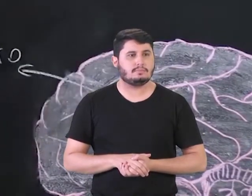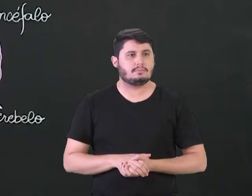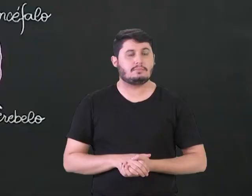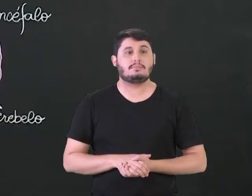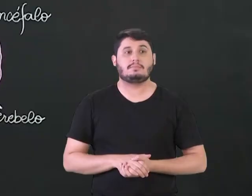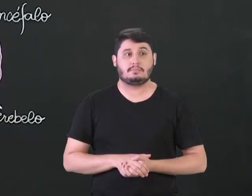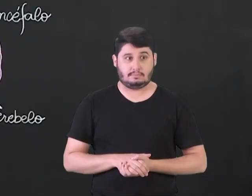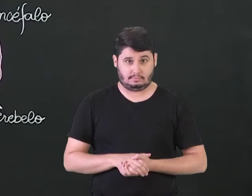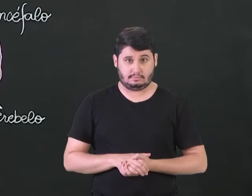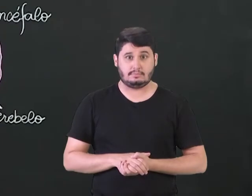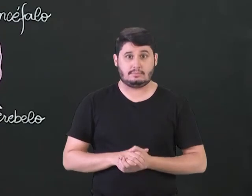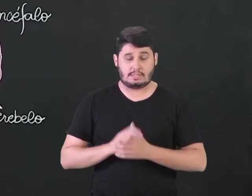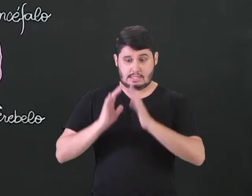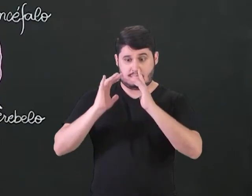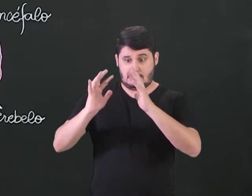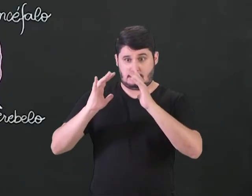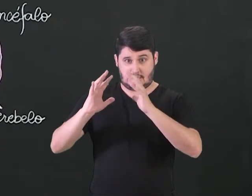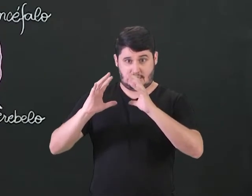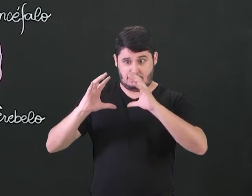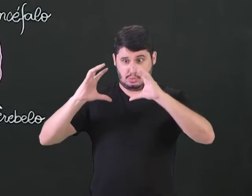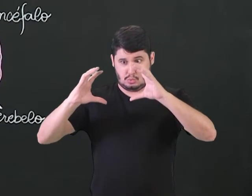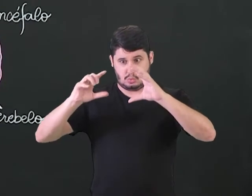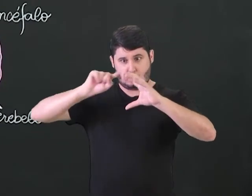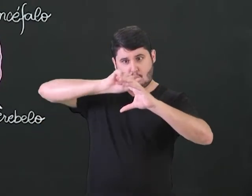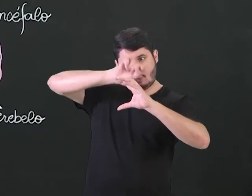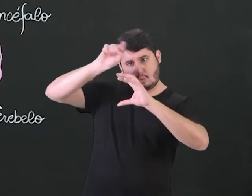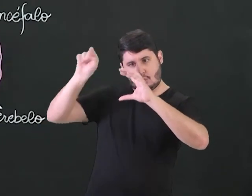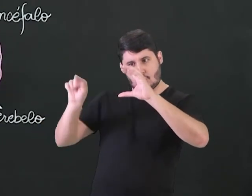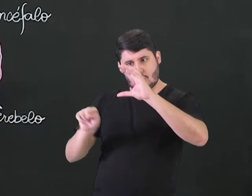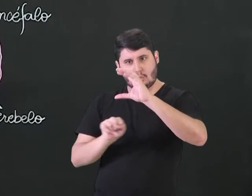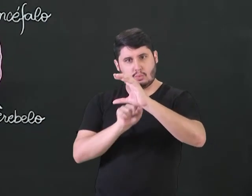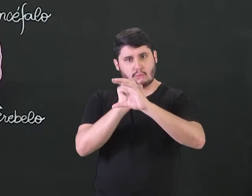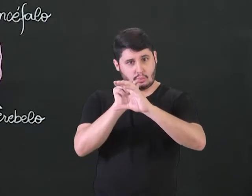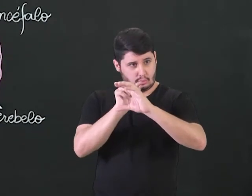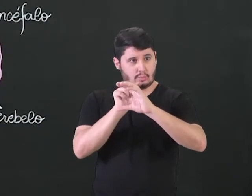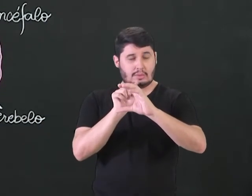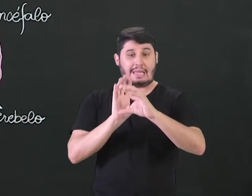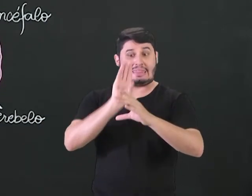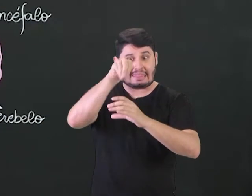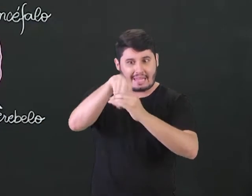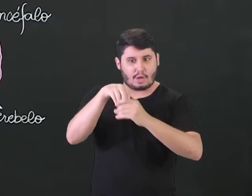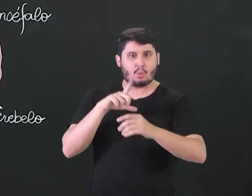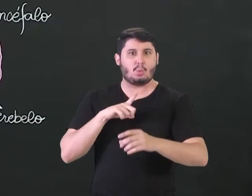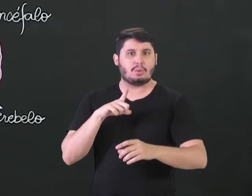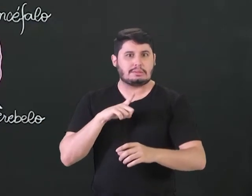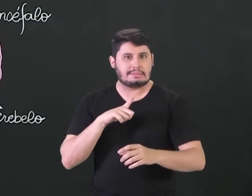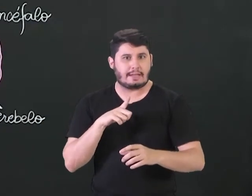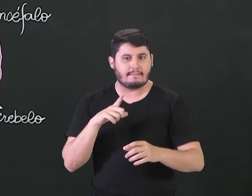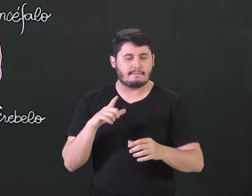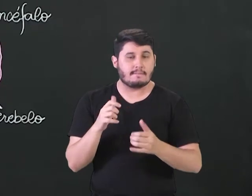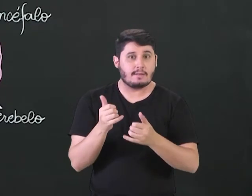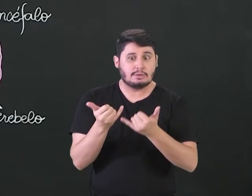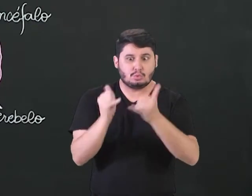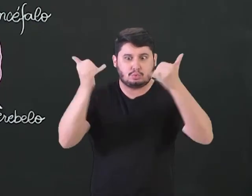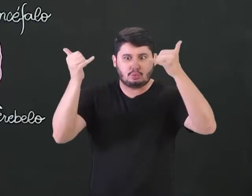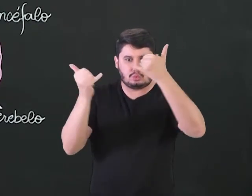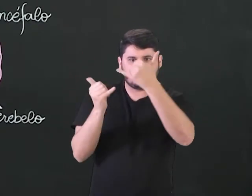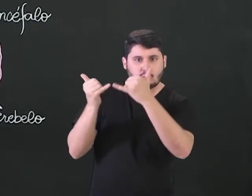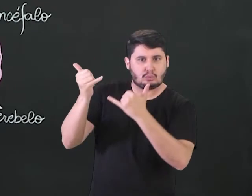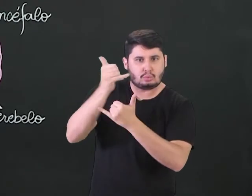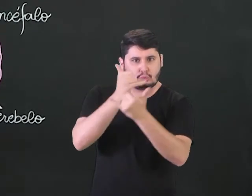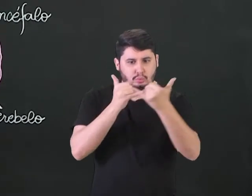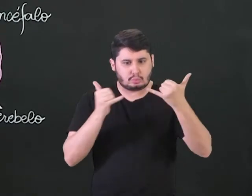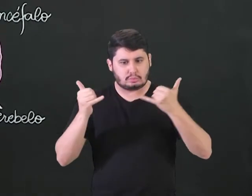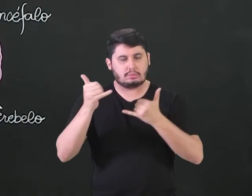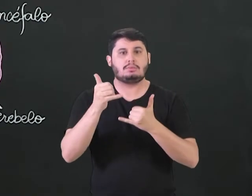área maior, cérebro, formado aí por uma grande concentração de neurônios. Cérebro esse que vai ser responsável pelo